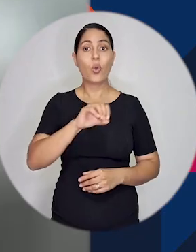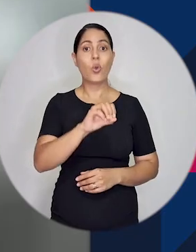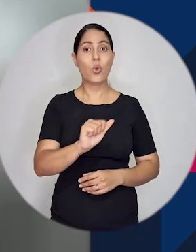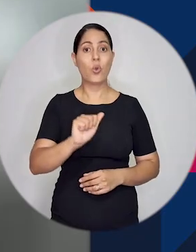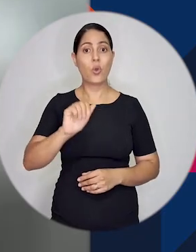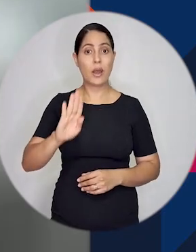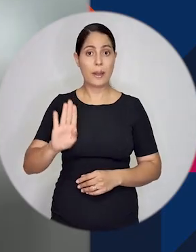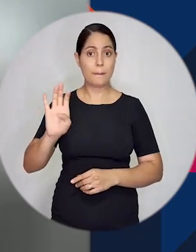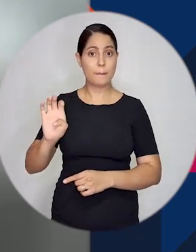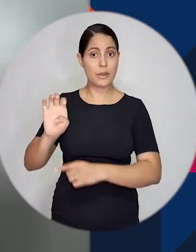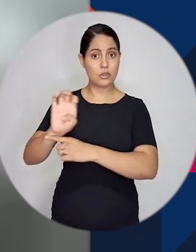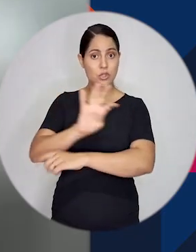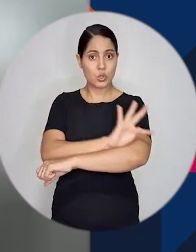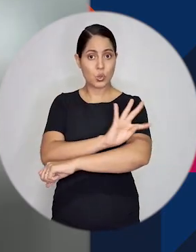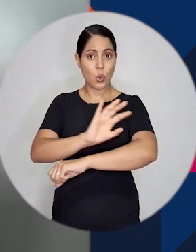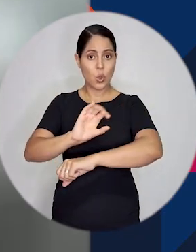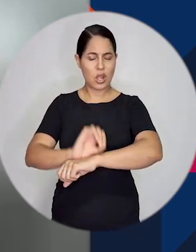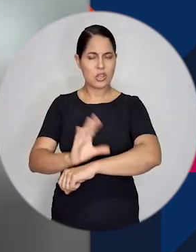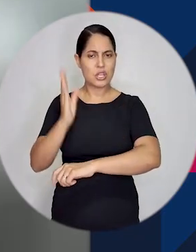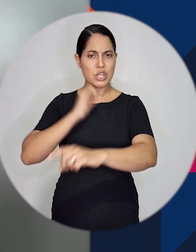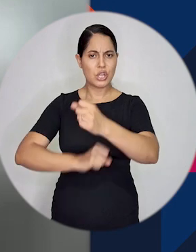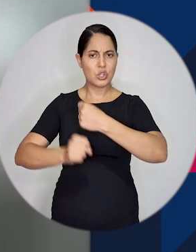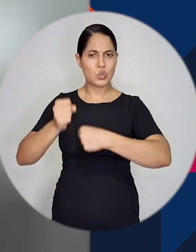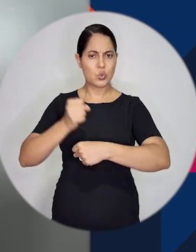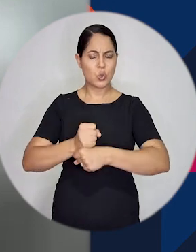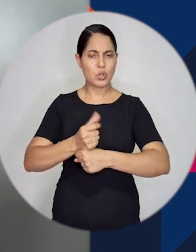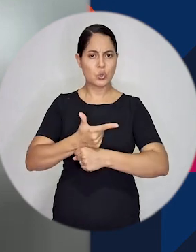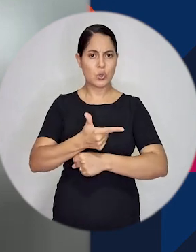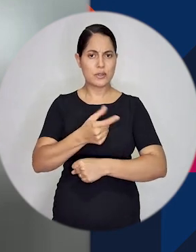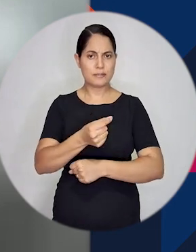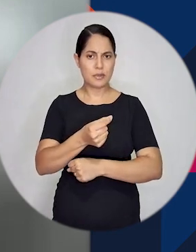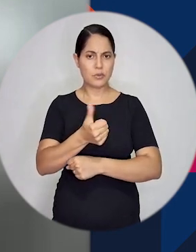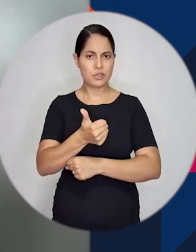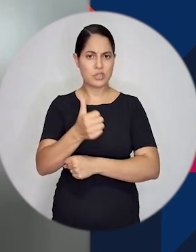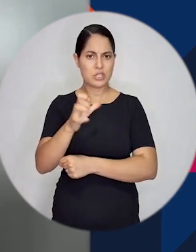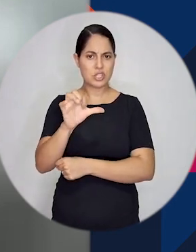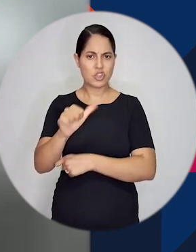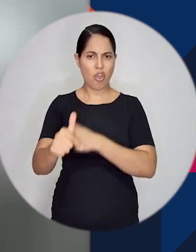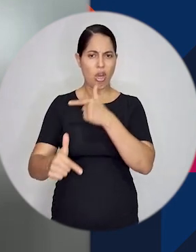A OAB do Tocantins, desde 2019,